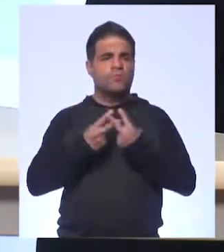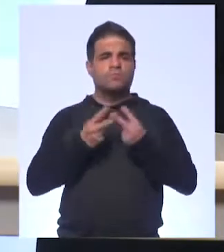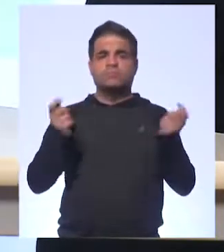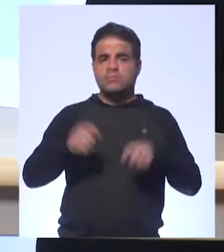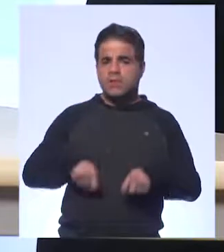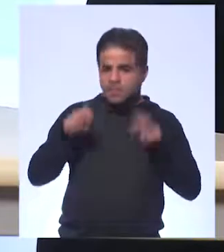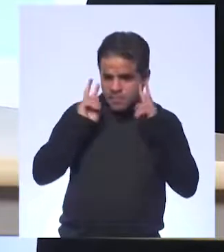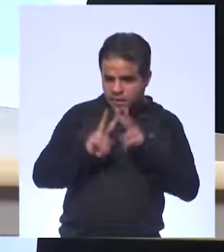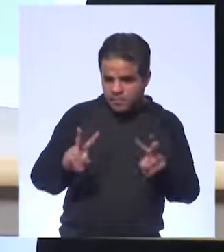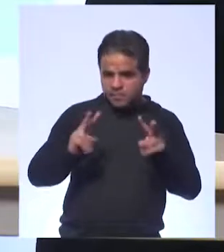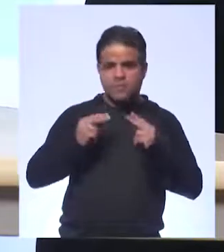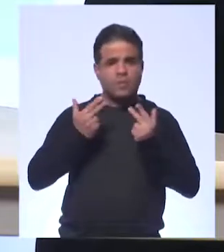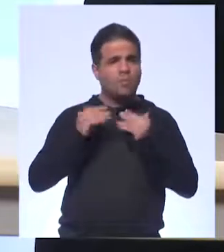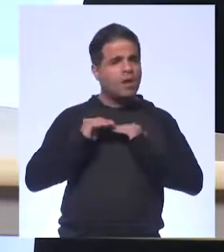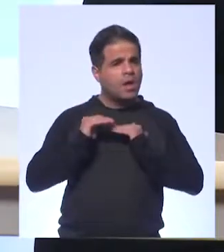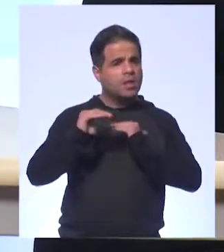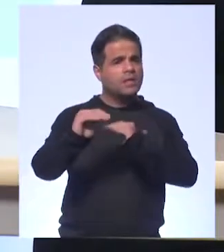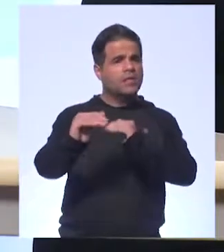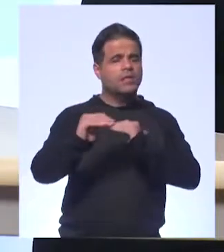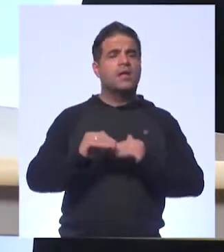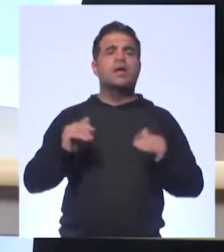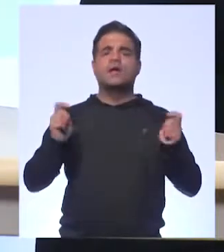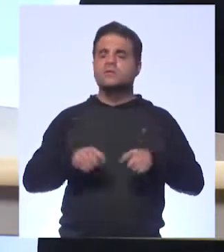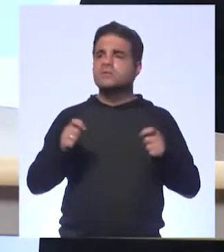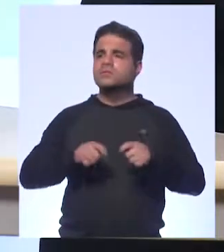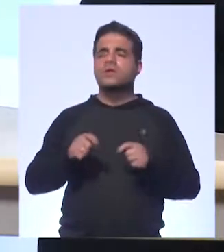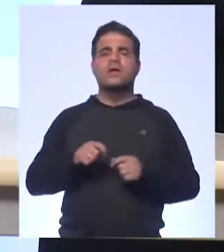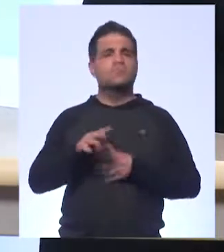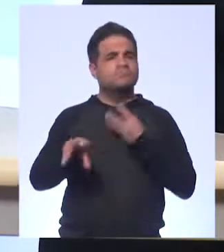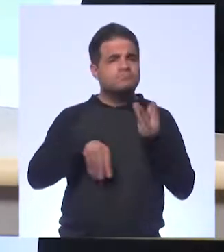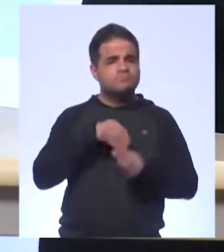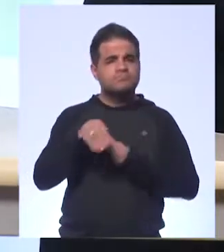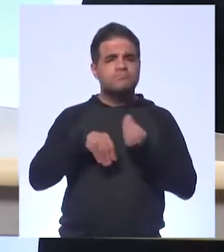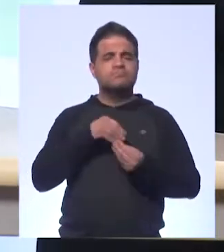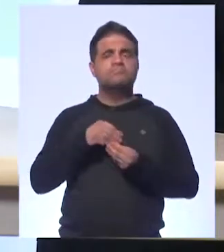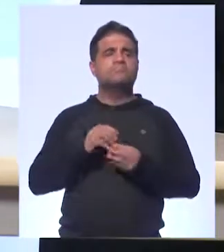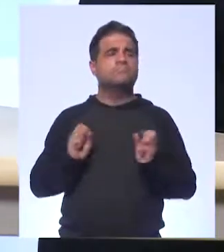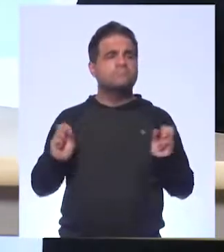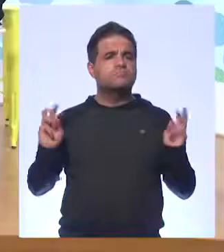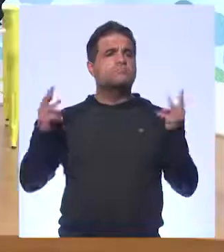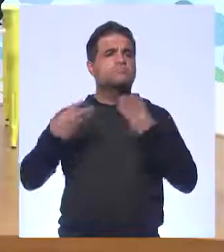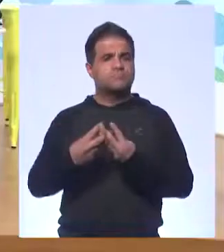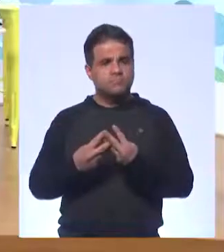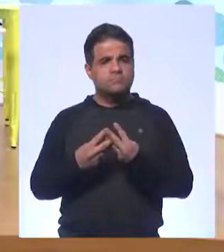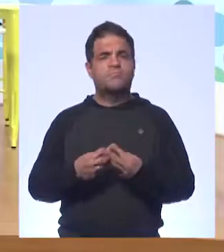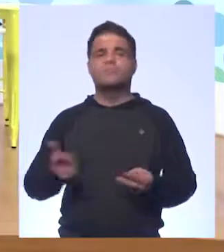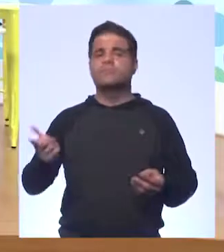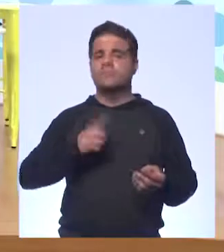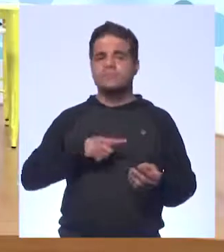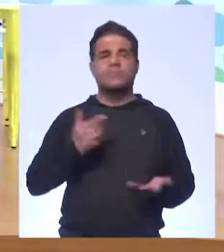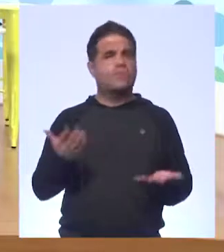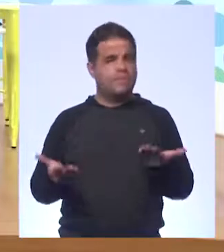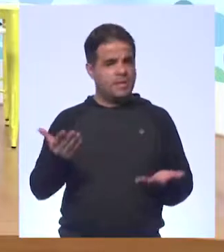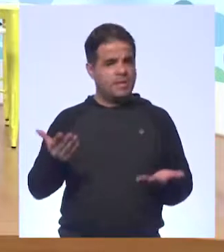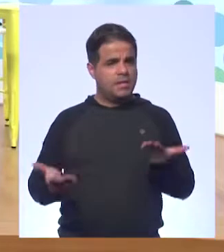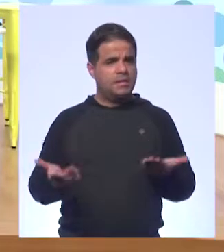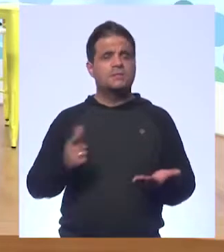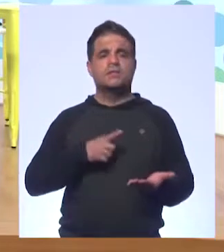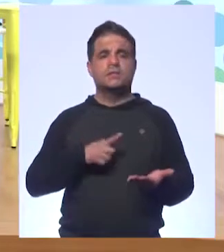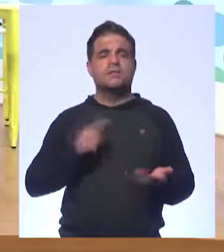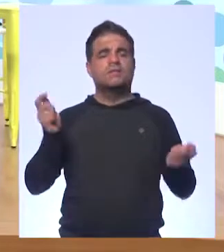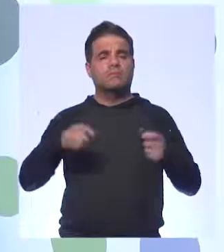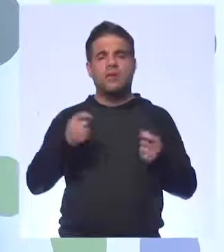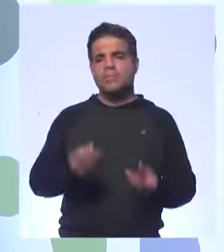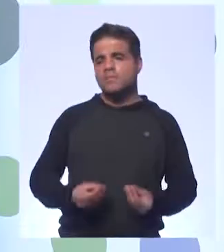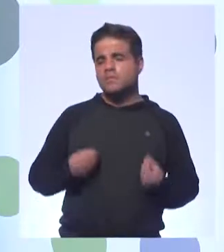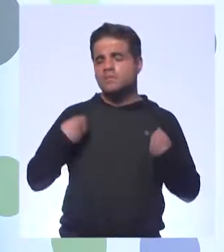ver que todos estão na mesma linha. E a gente vai mensurar a massa, né? Okay, A gente tem aqui uma balancinha. E a gente vai entregar